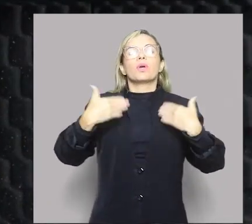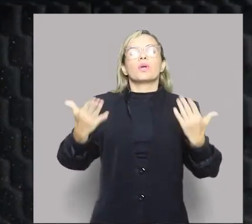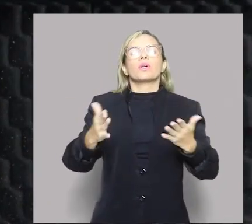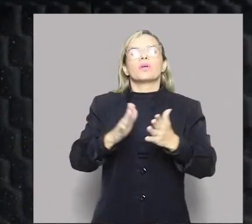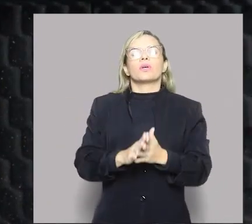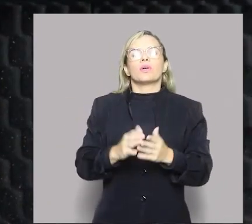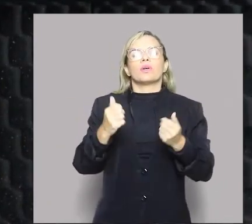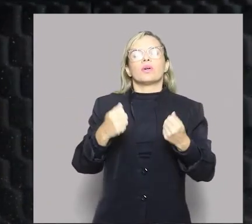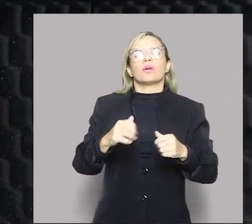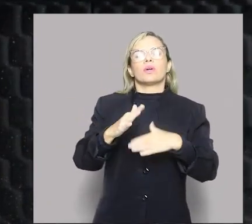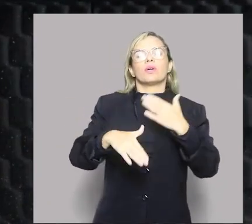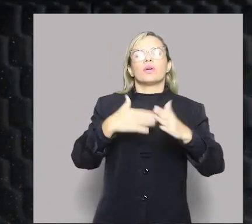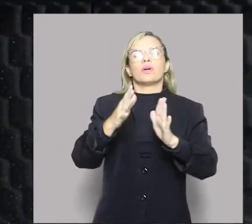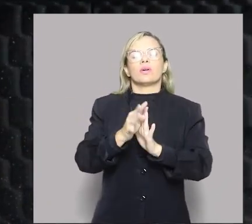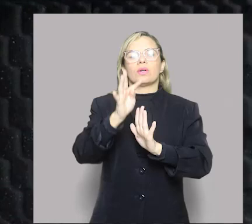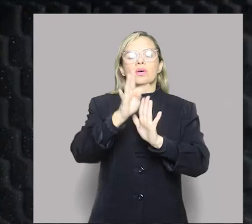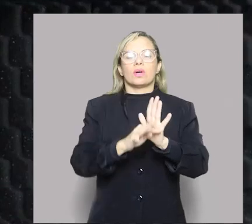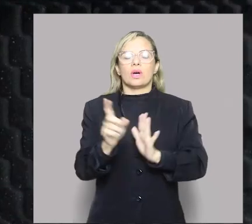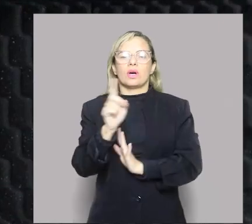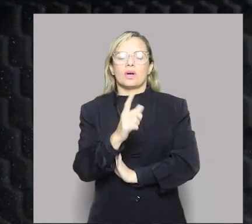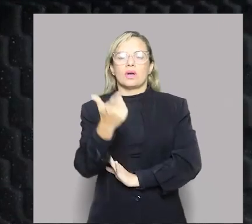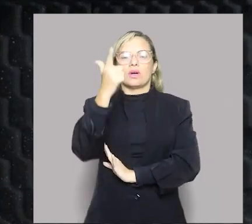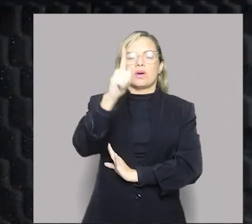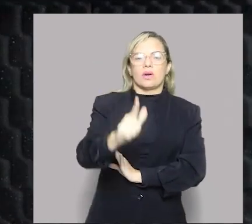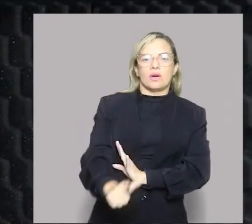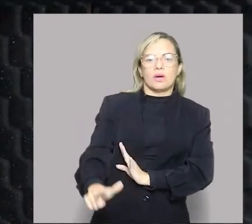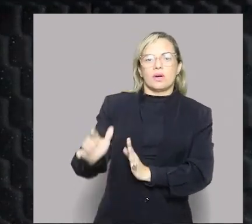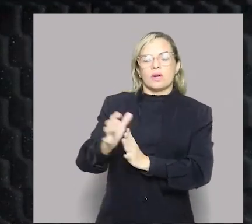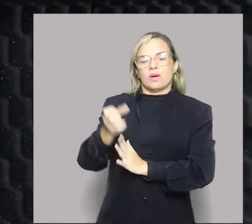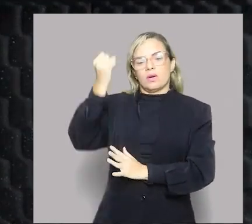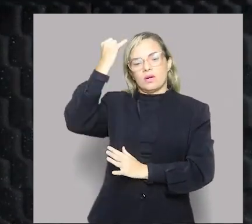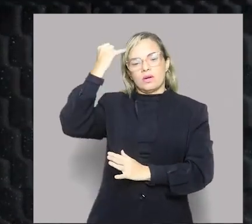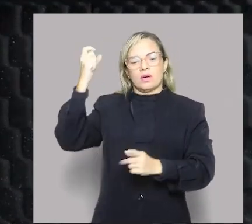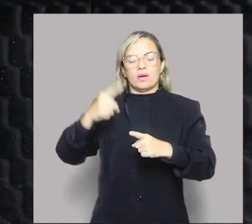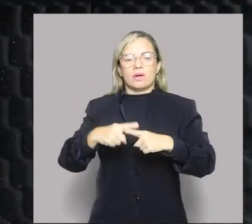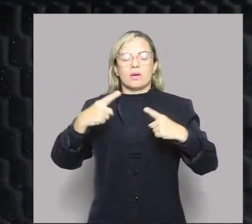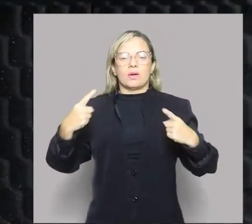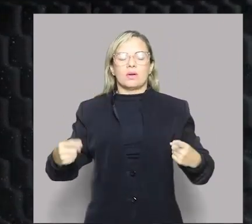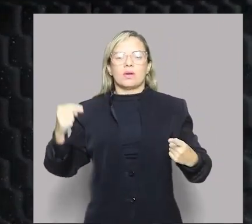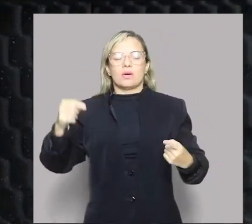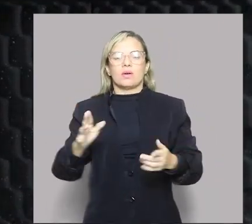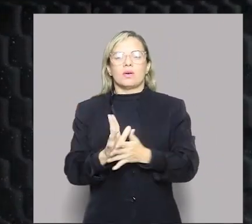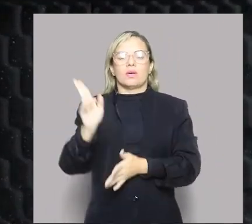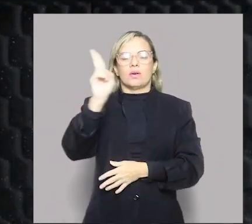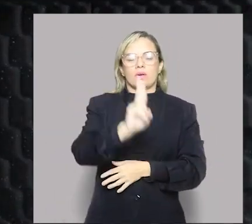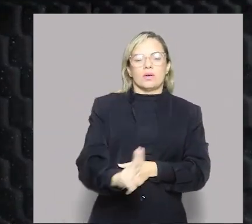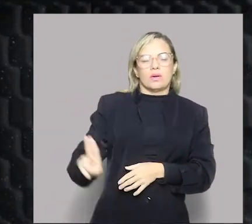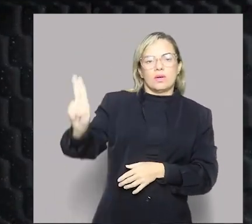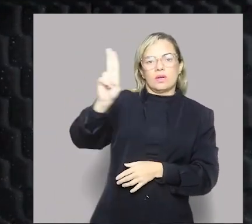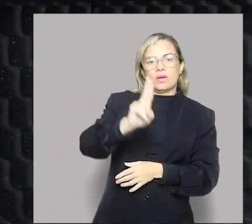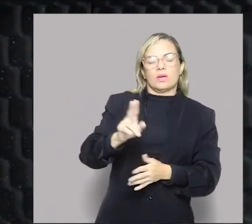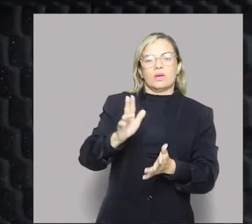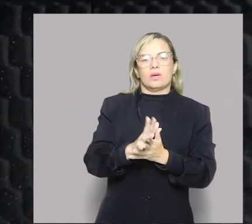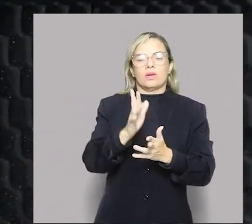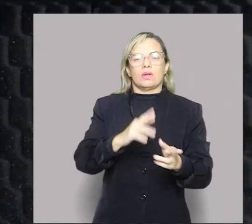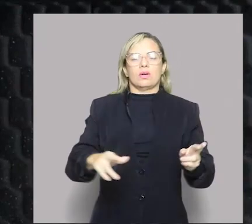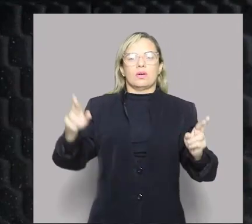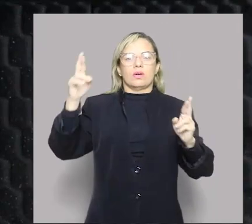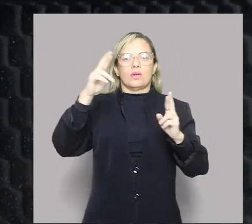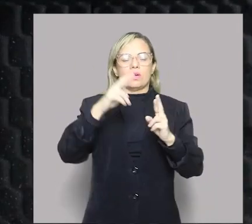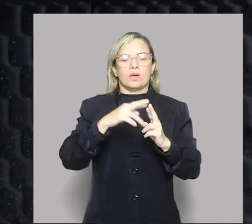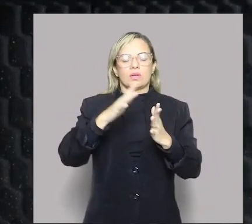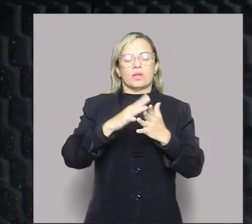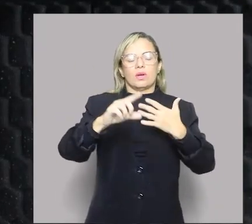progressão de um texto? A não repetição de ideias, mas principalmente a utilização de referências e de